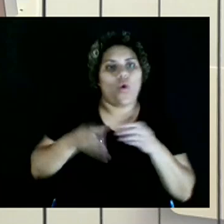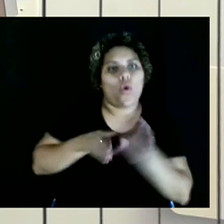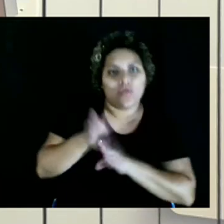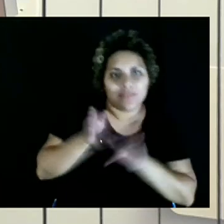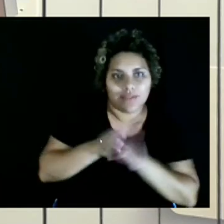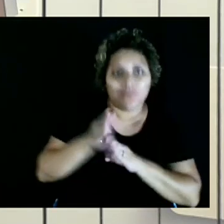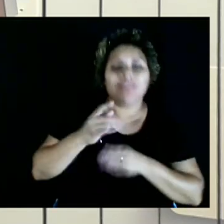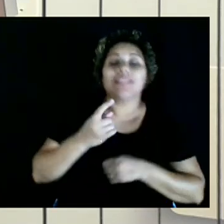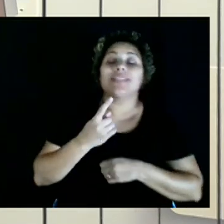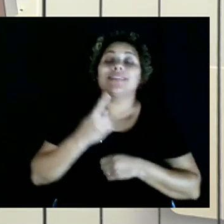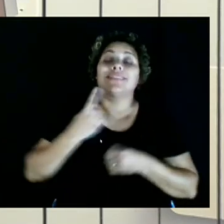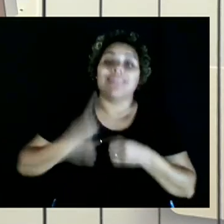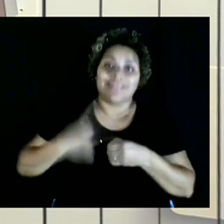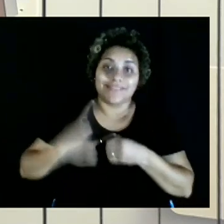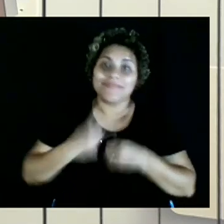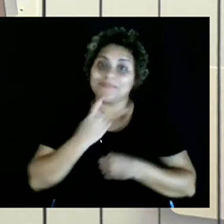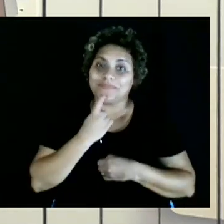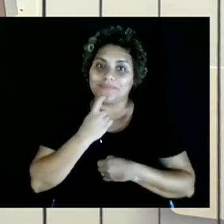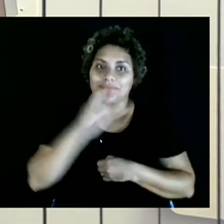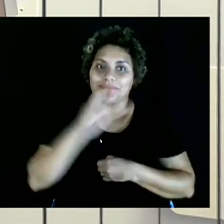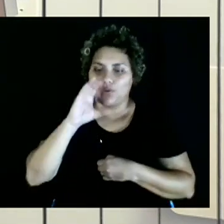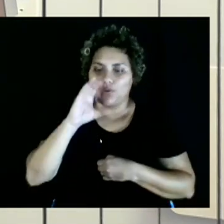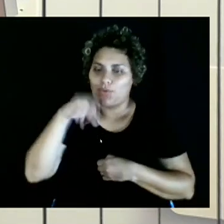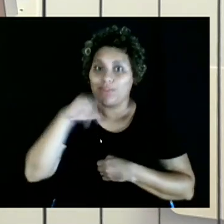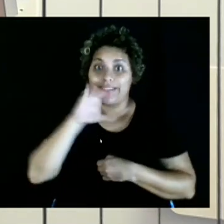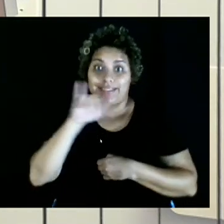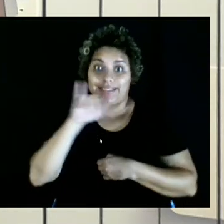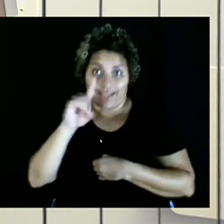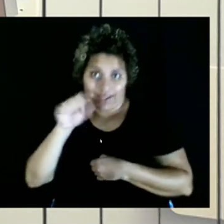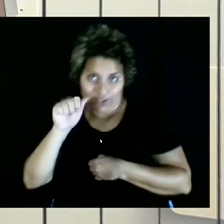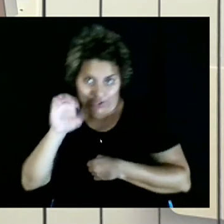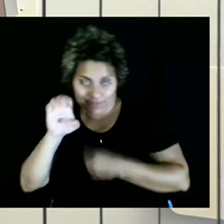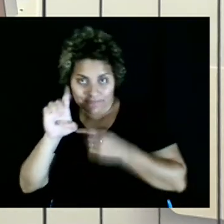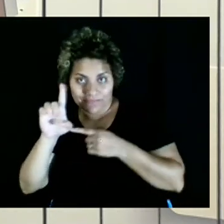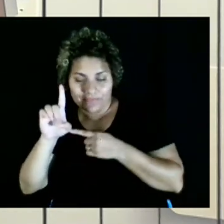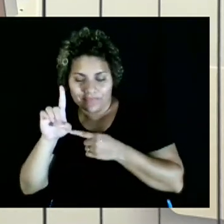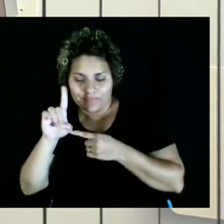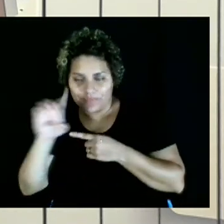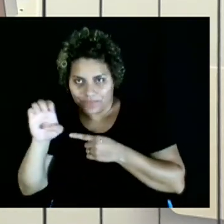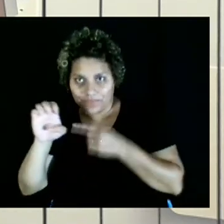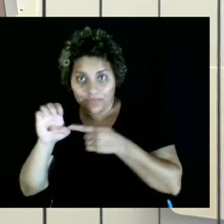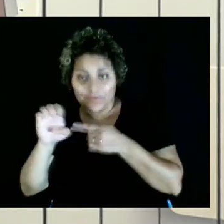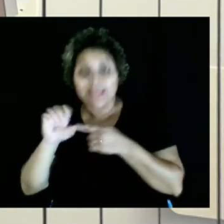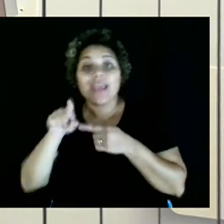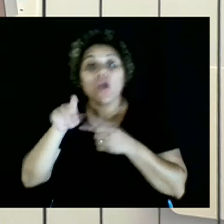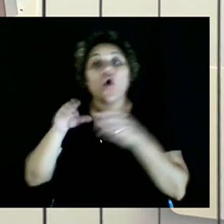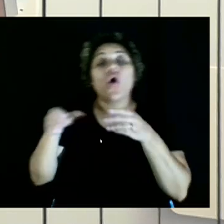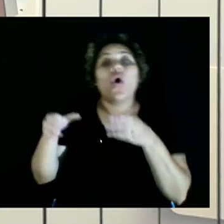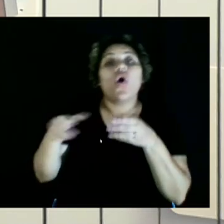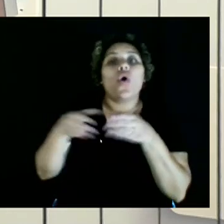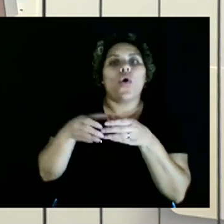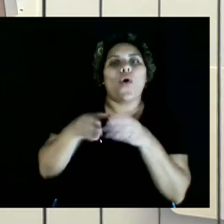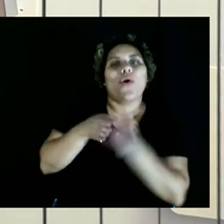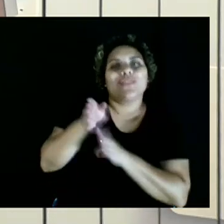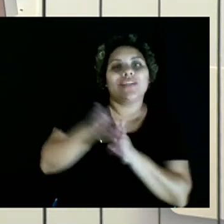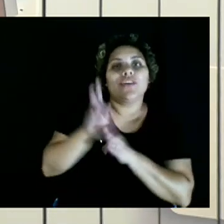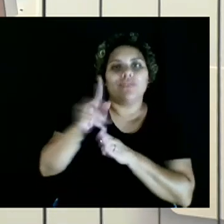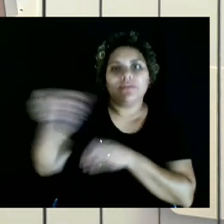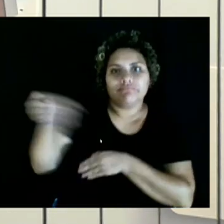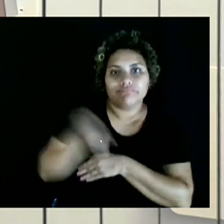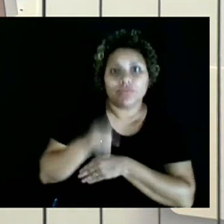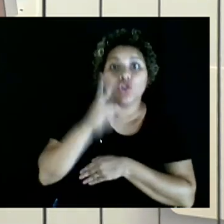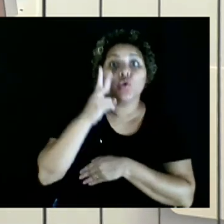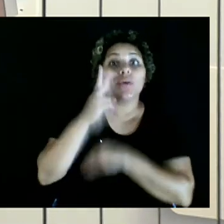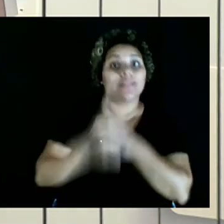o Concidade. Os conselheiros serão eleitos para mandato de 2 anos e o novo período para enviar as